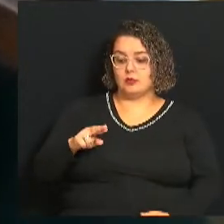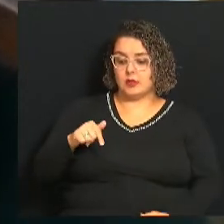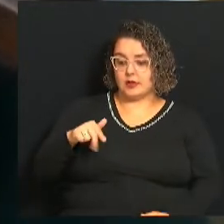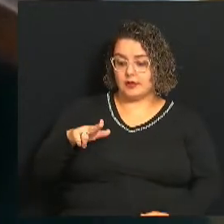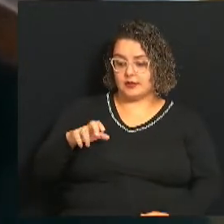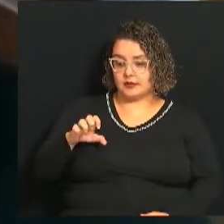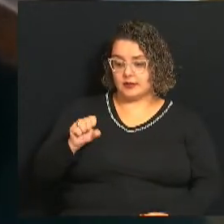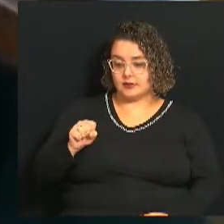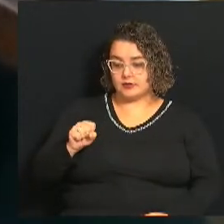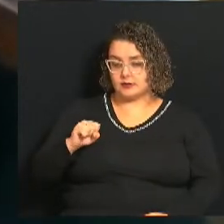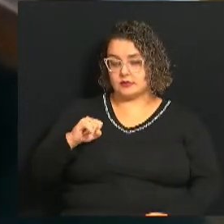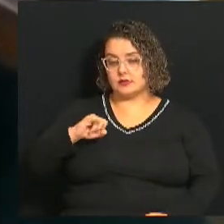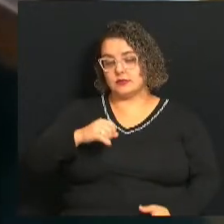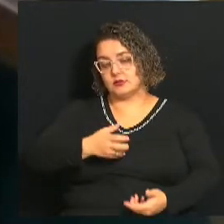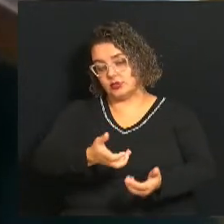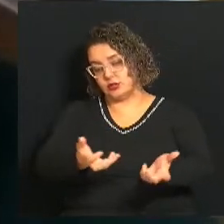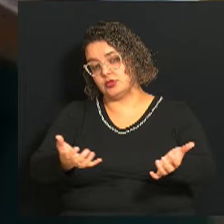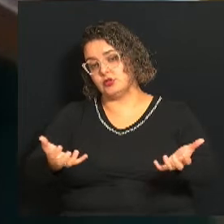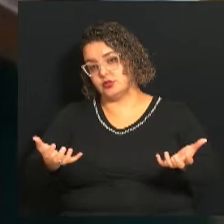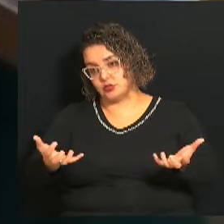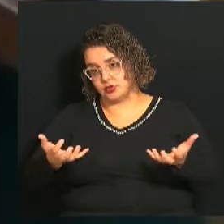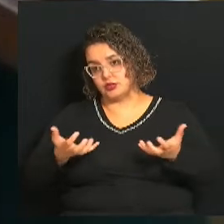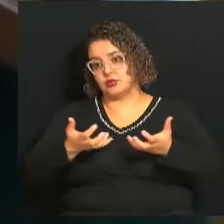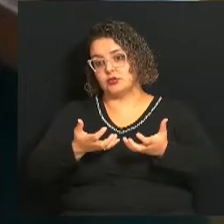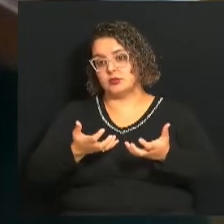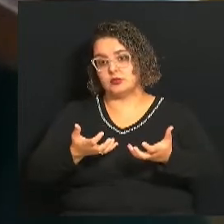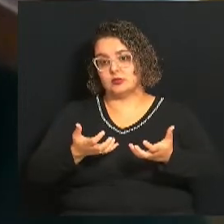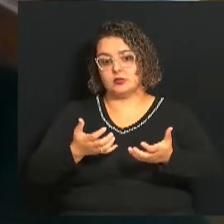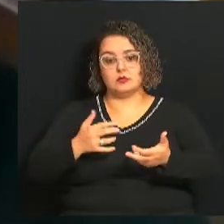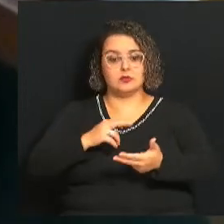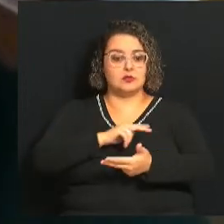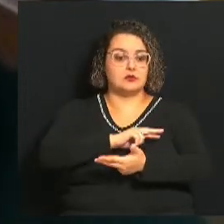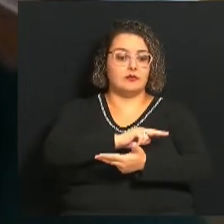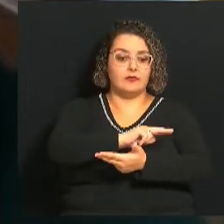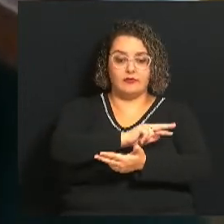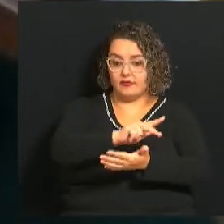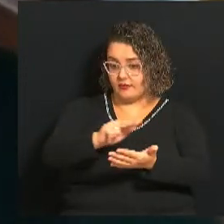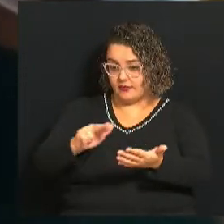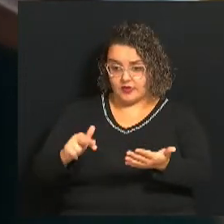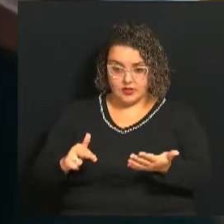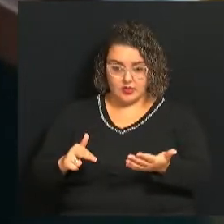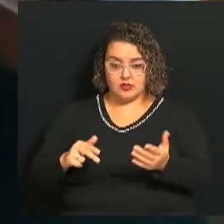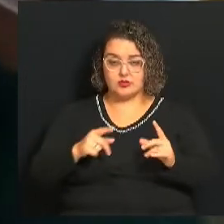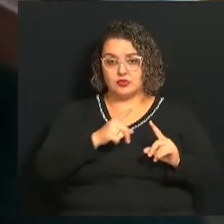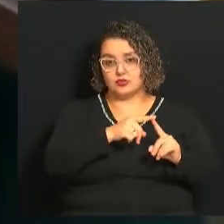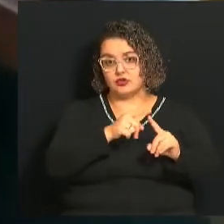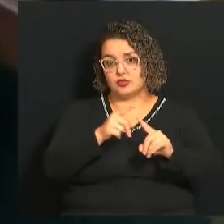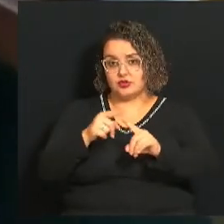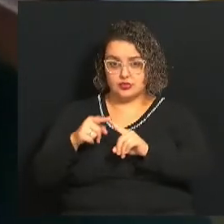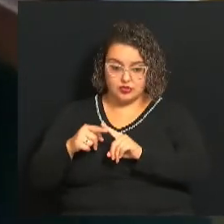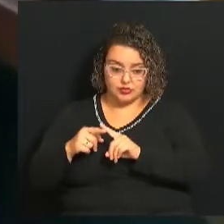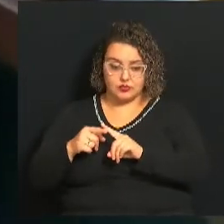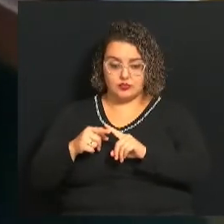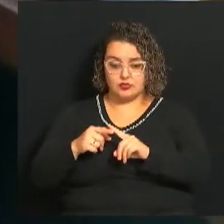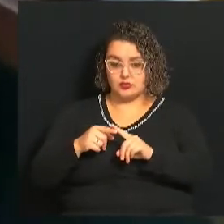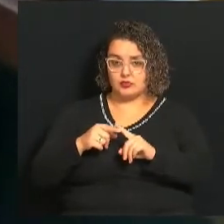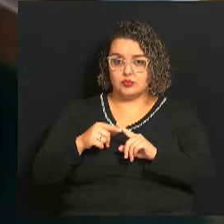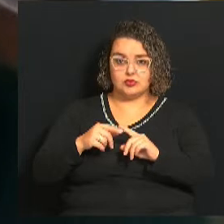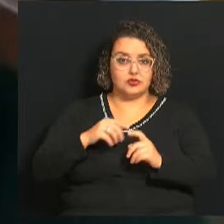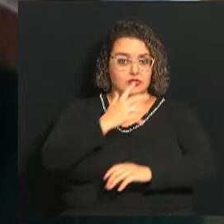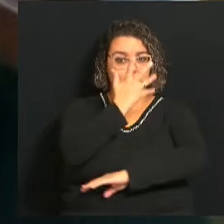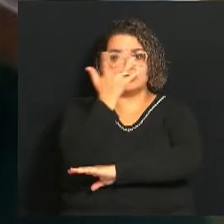orientar, né? Então, nós temos muitos casos de espécies inadequadas que